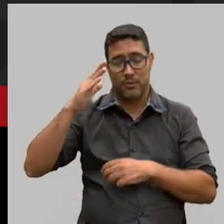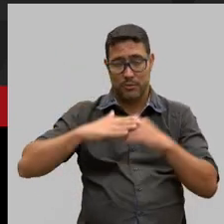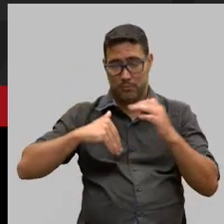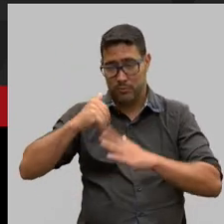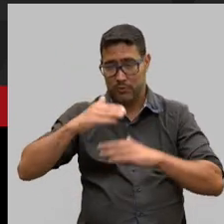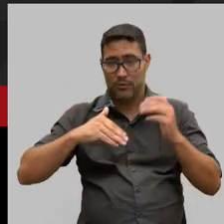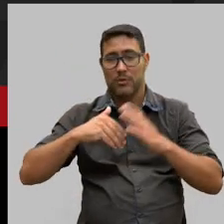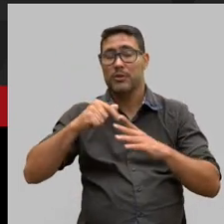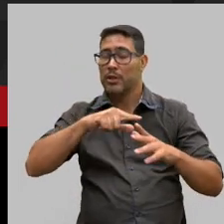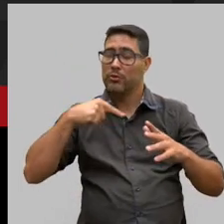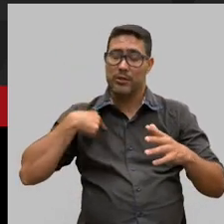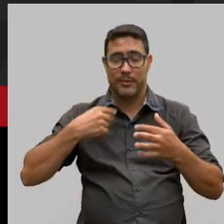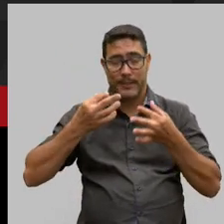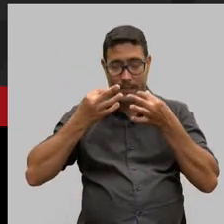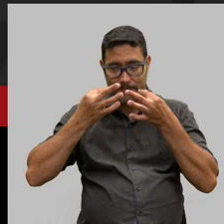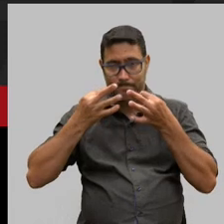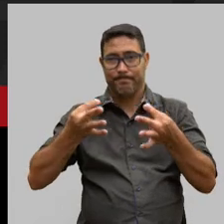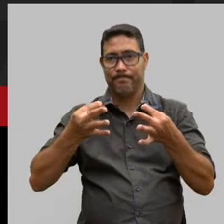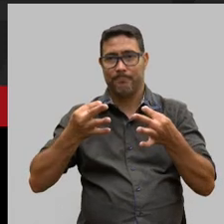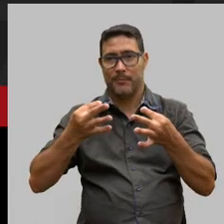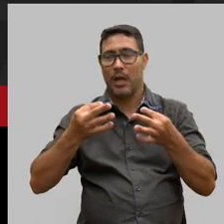atento a esses